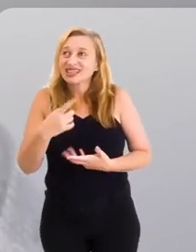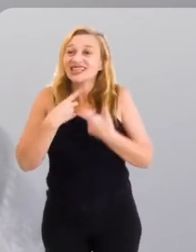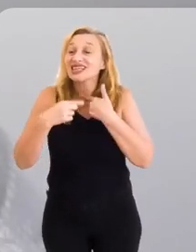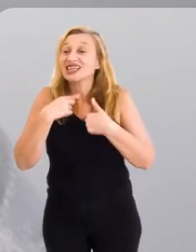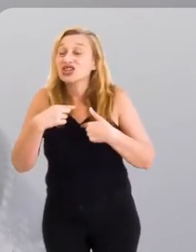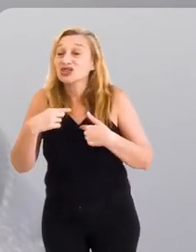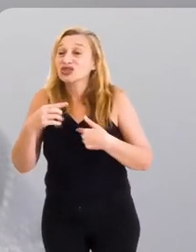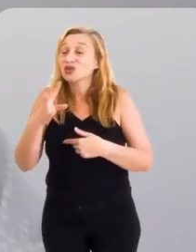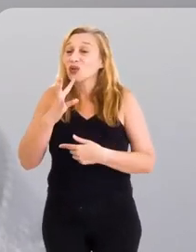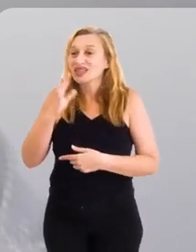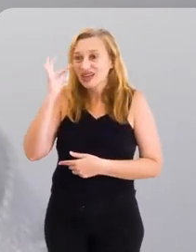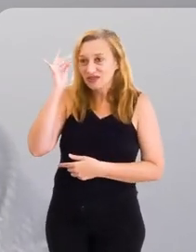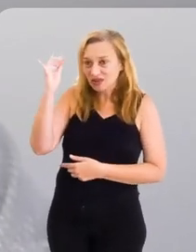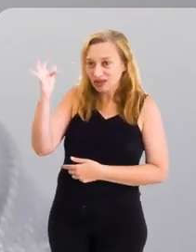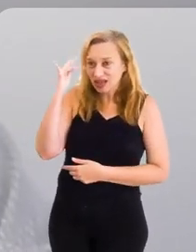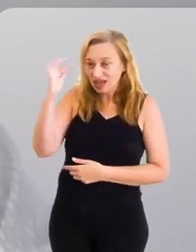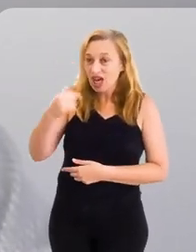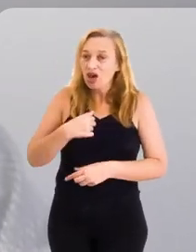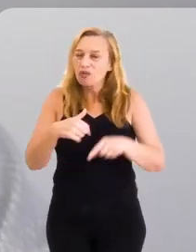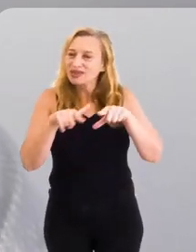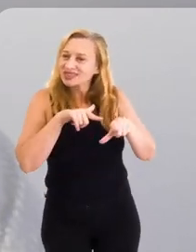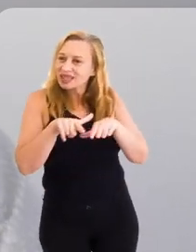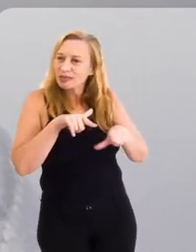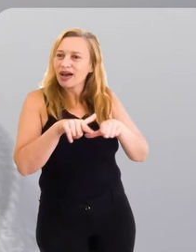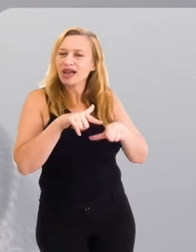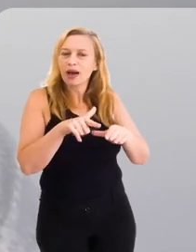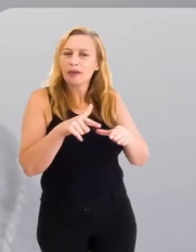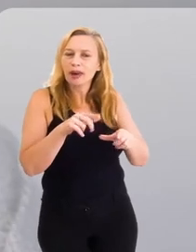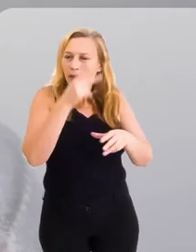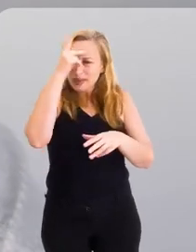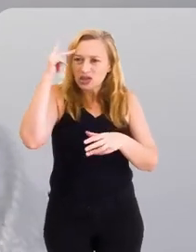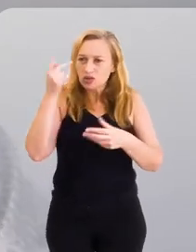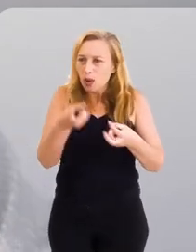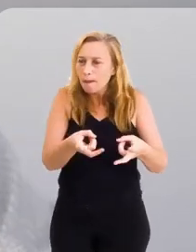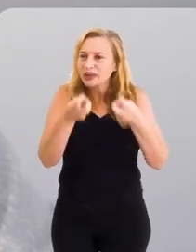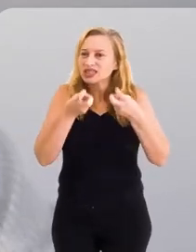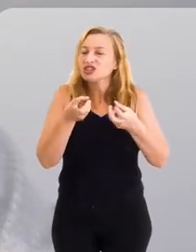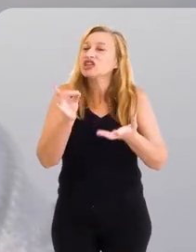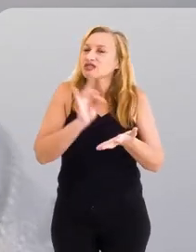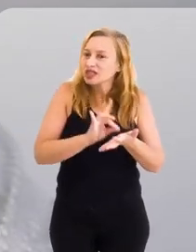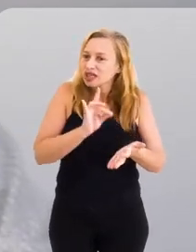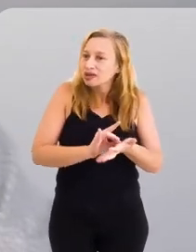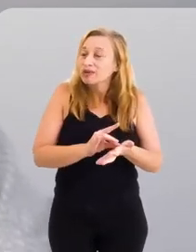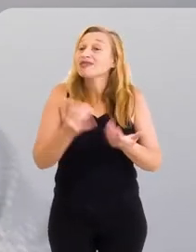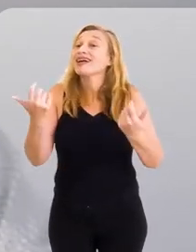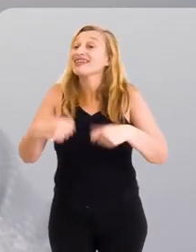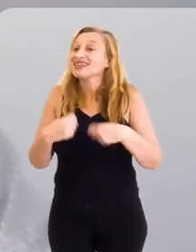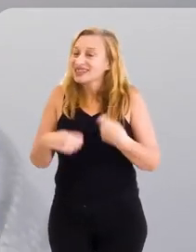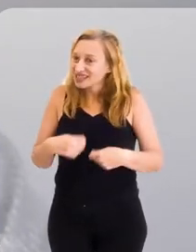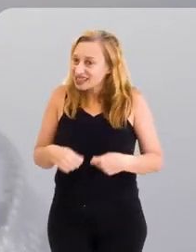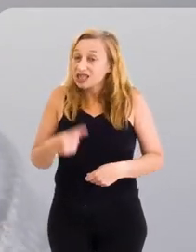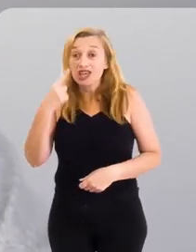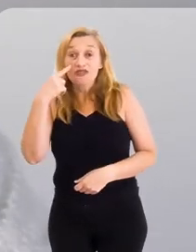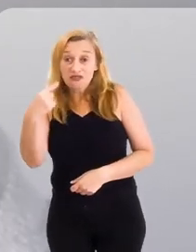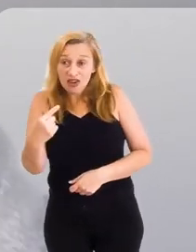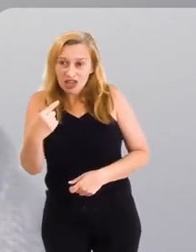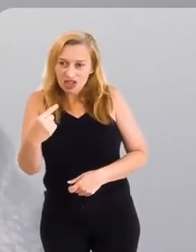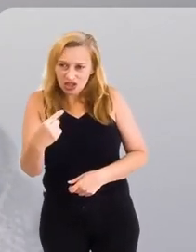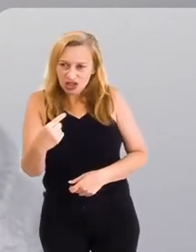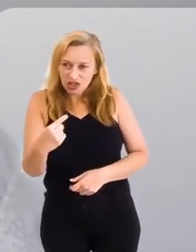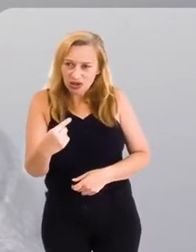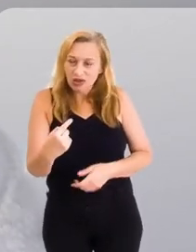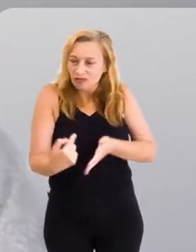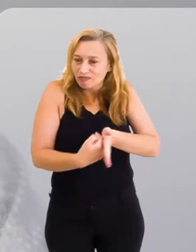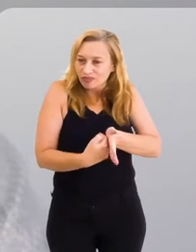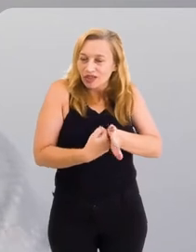propósito, de um sentido de vida humanista. E começo a trabalhar com isso, para que ela perceba do que realmente ela está necessitando, para que ela